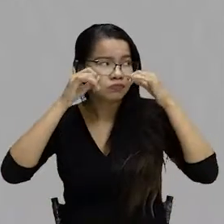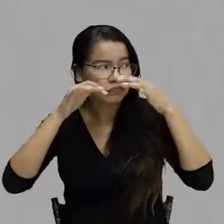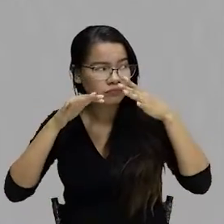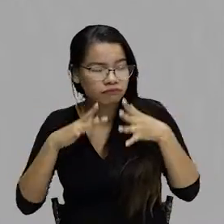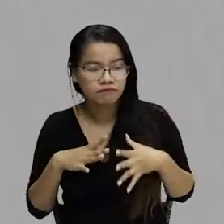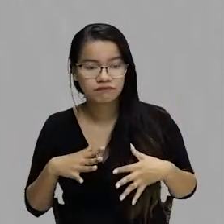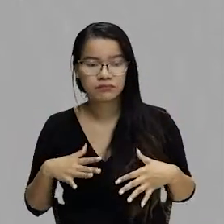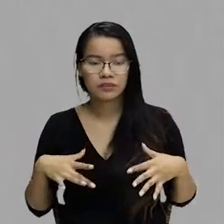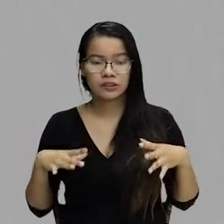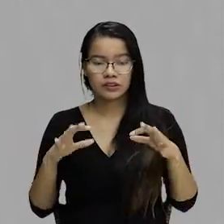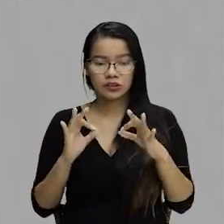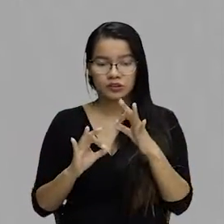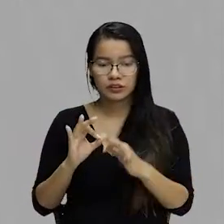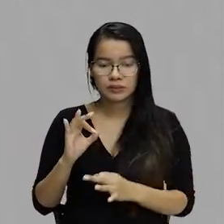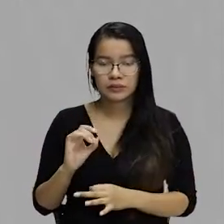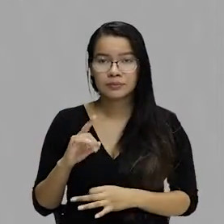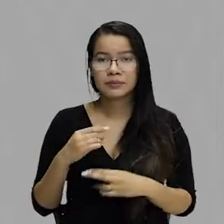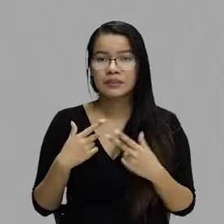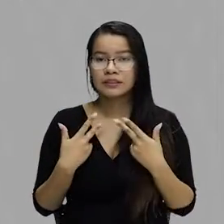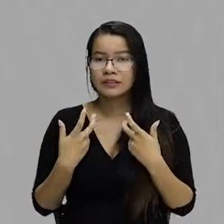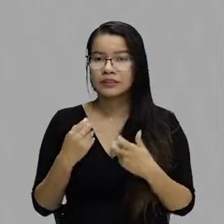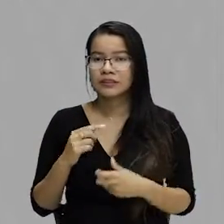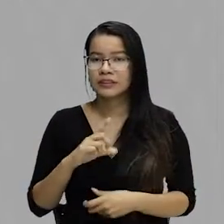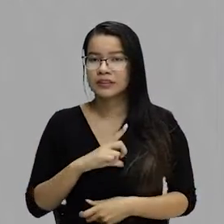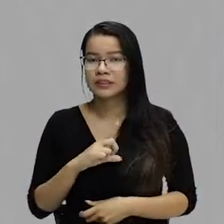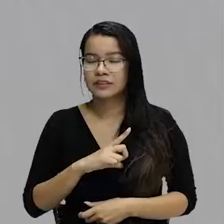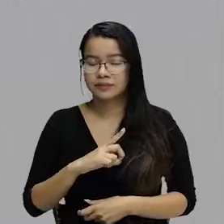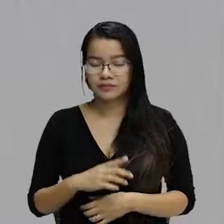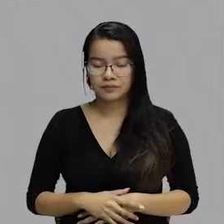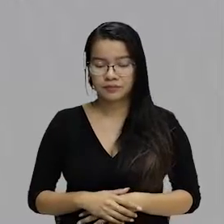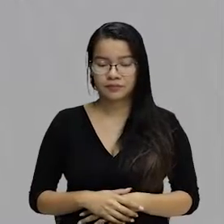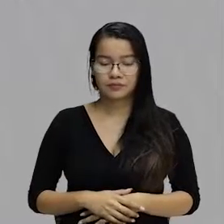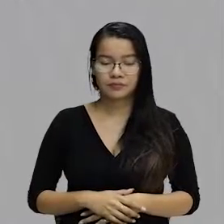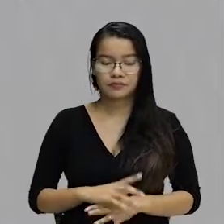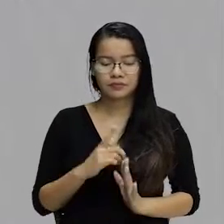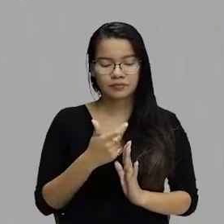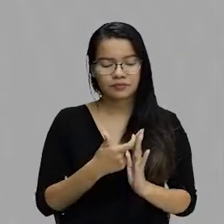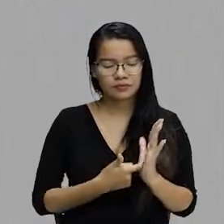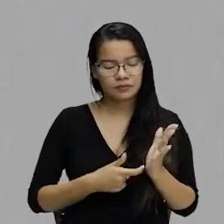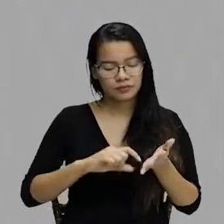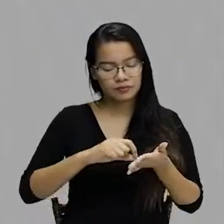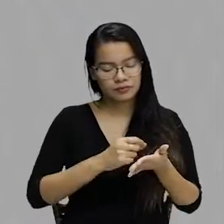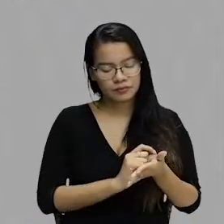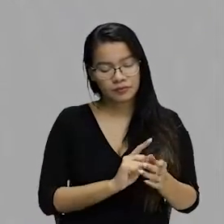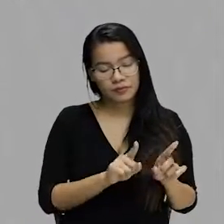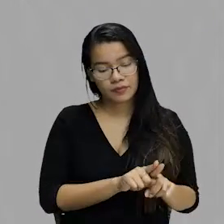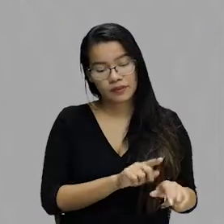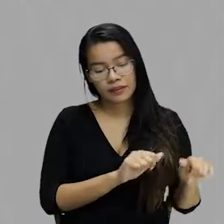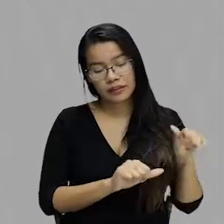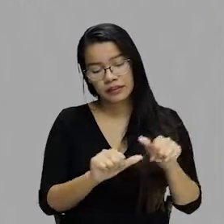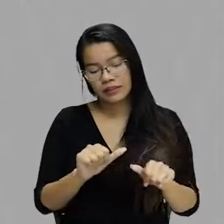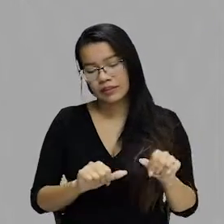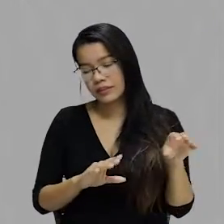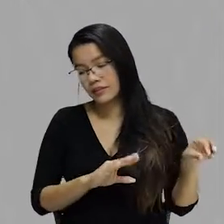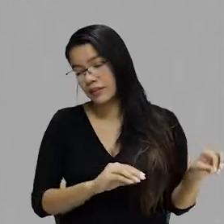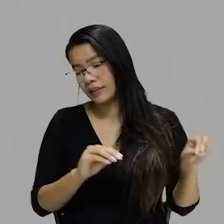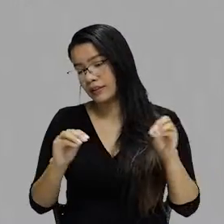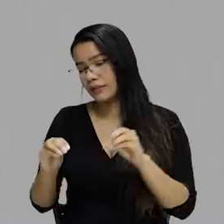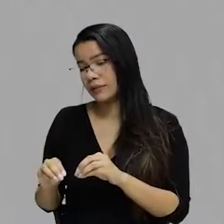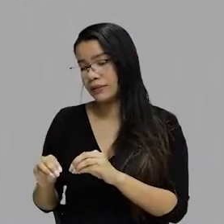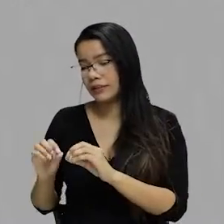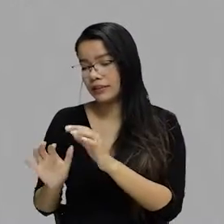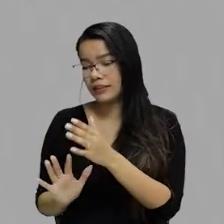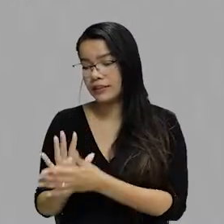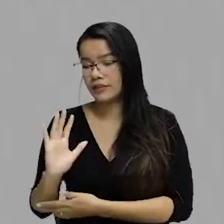a percepção que você tem do texto escrito e a transposição dele para a montagem da cena.